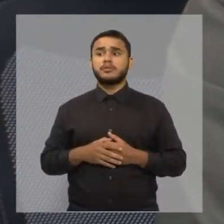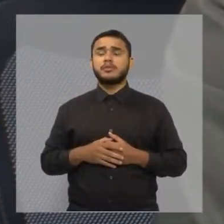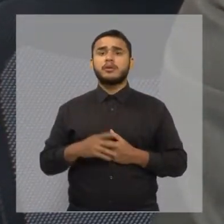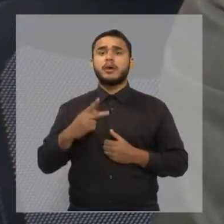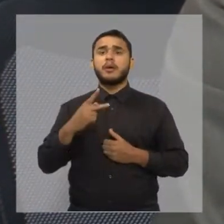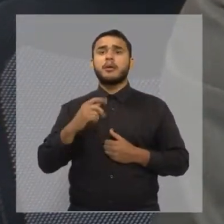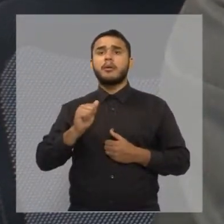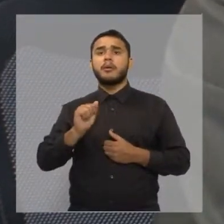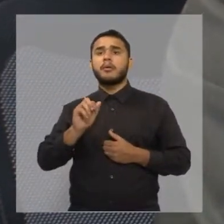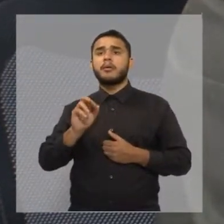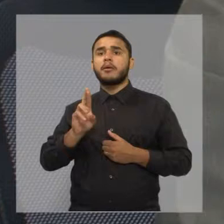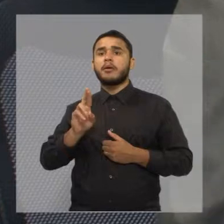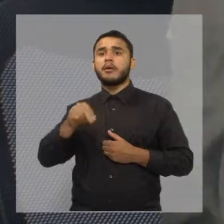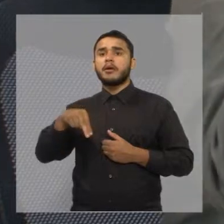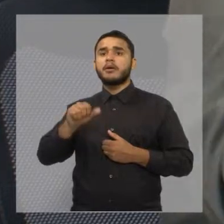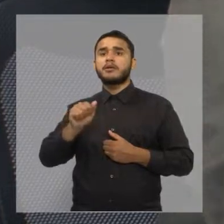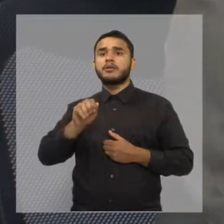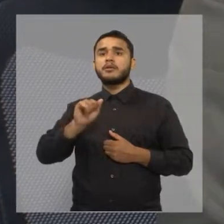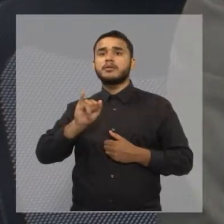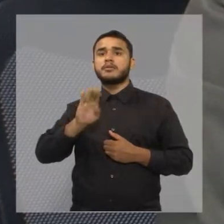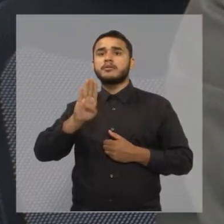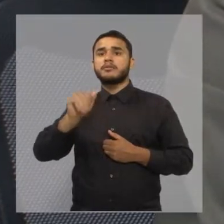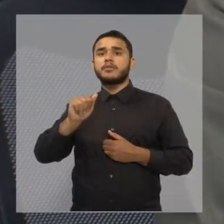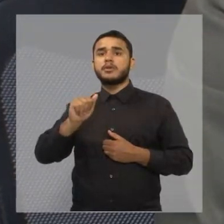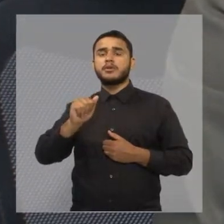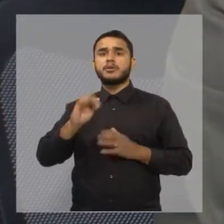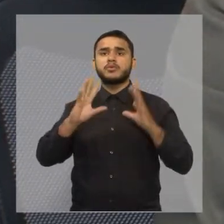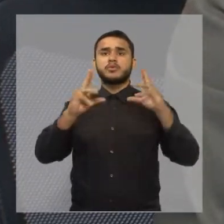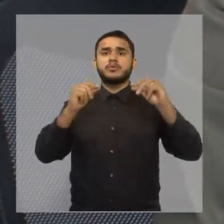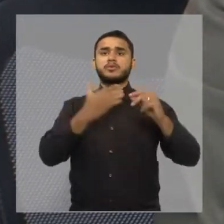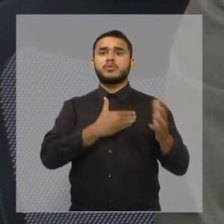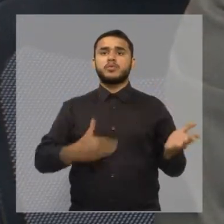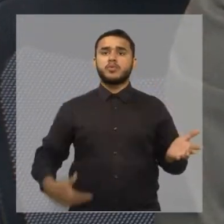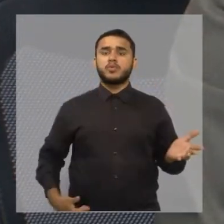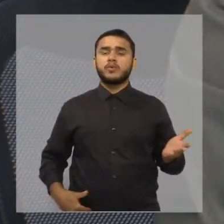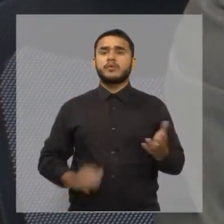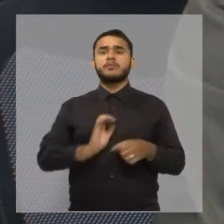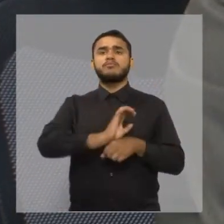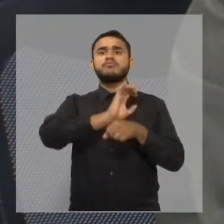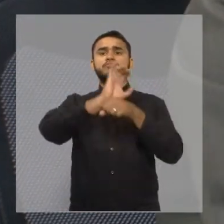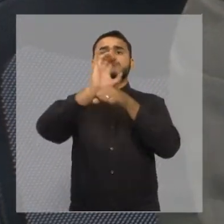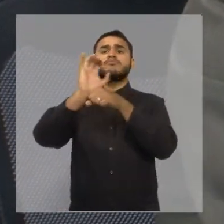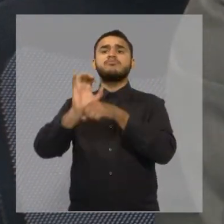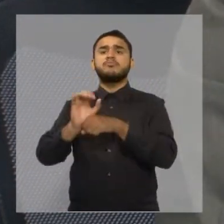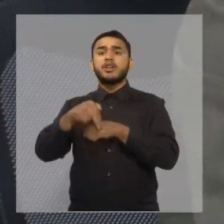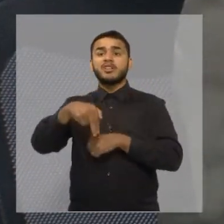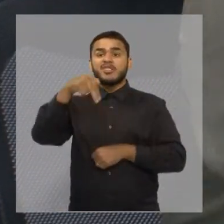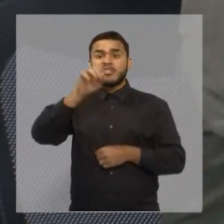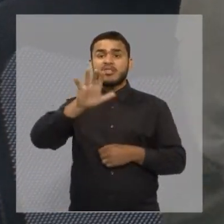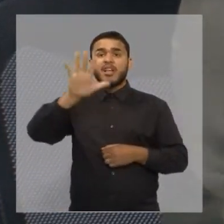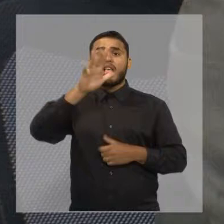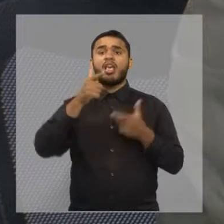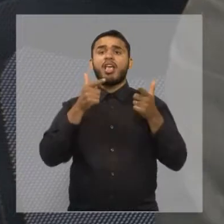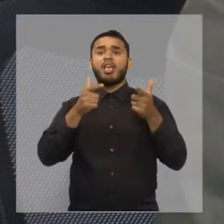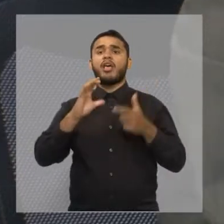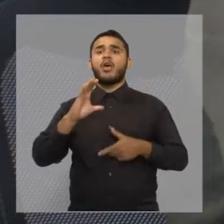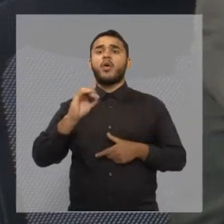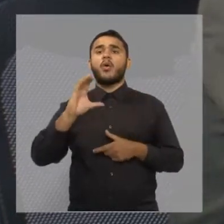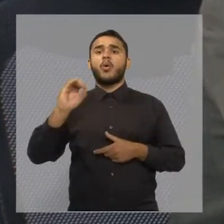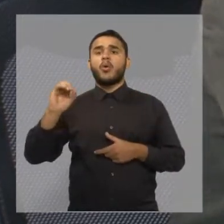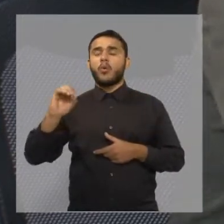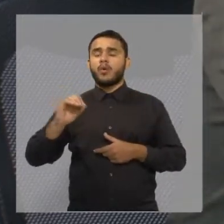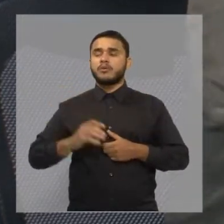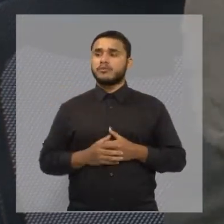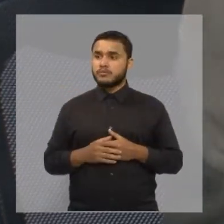governadores do Nordeste de cocô, né? Essa foi a expressão utilizada pelo presidente, inclusive dizendo que deveriam ser exterminados,